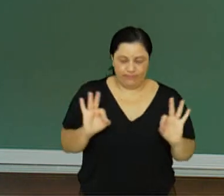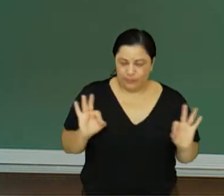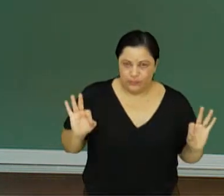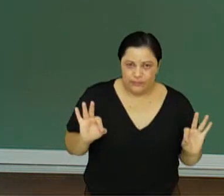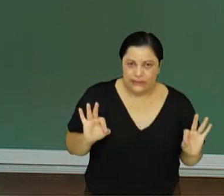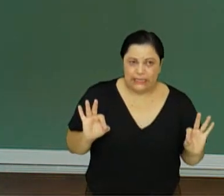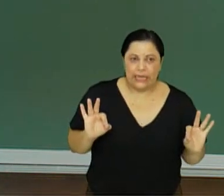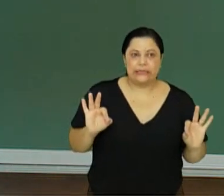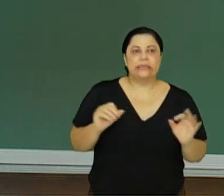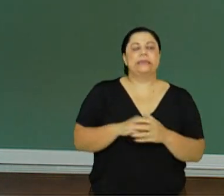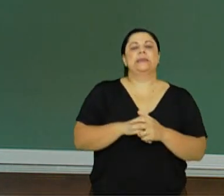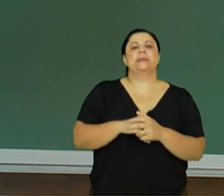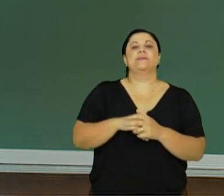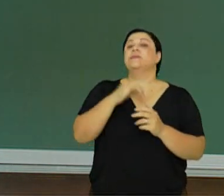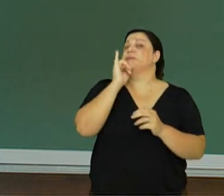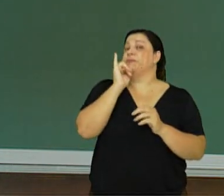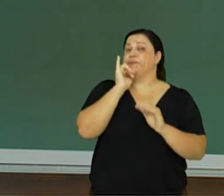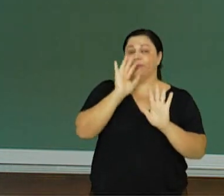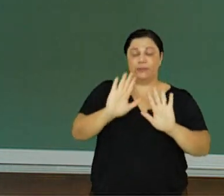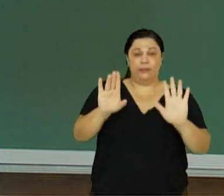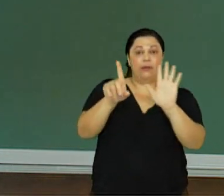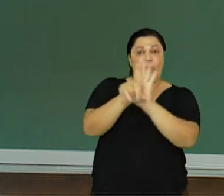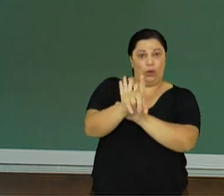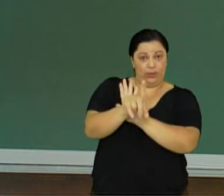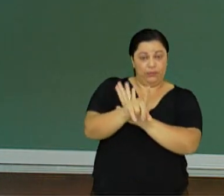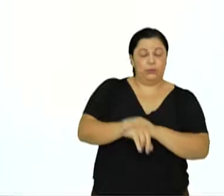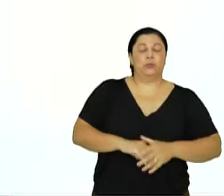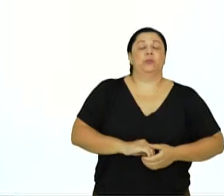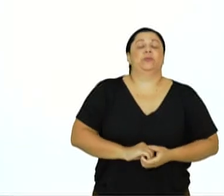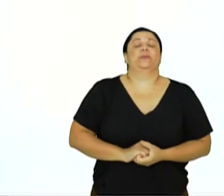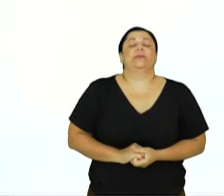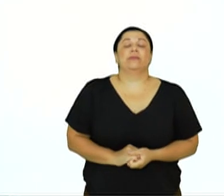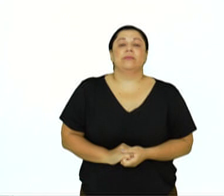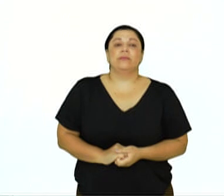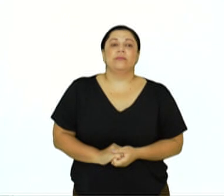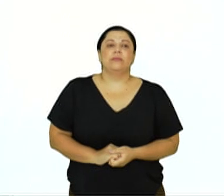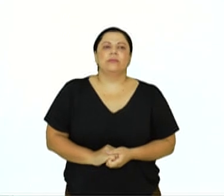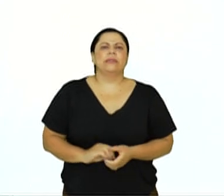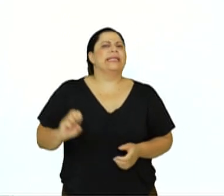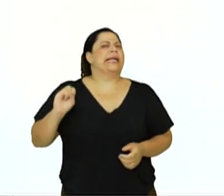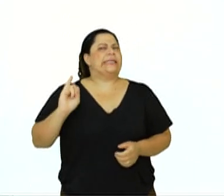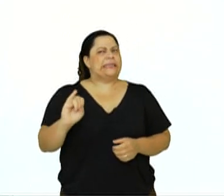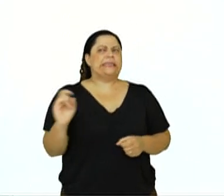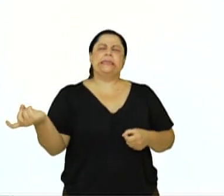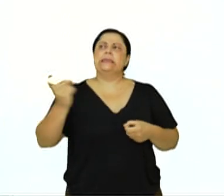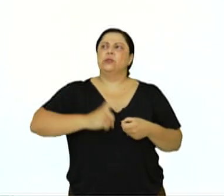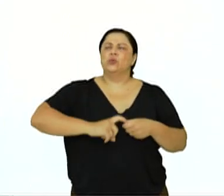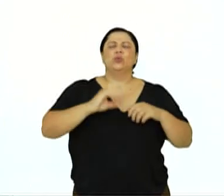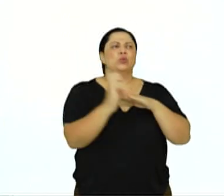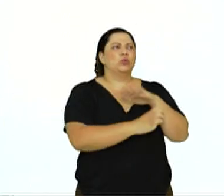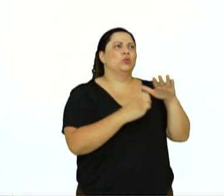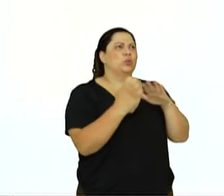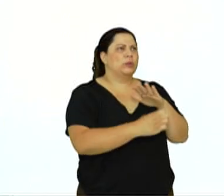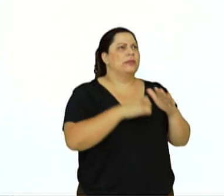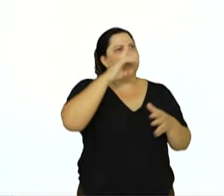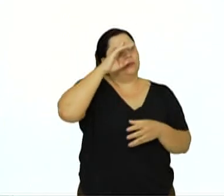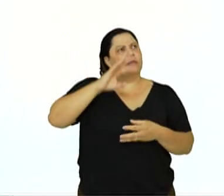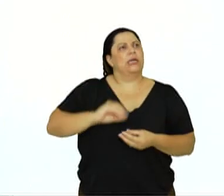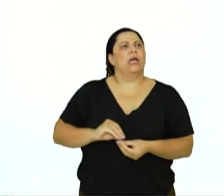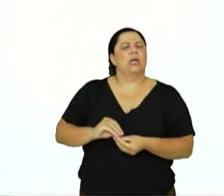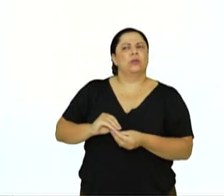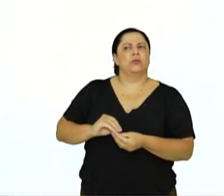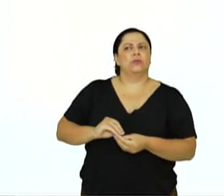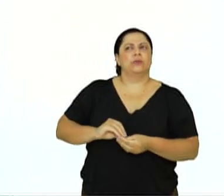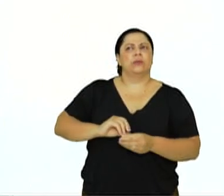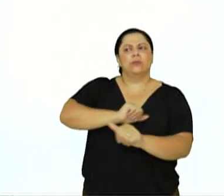porque não foi feita nenhuma pergunta. Agora vem a pergunta, ó. Se o dono da fábrica resolver diversificar o